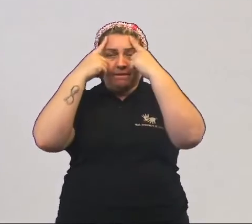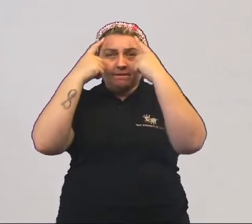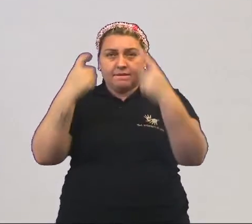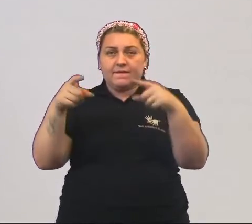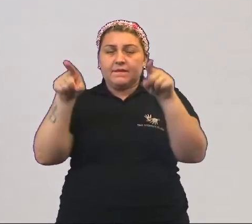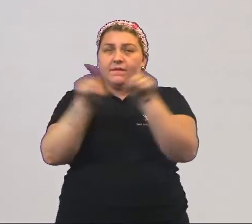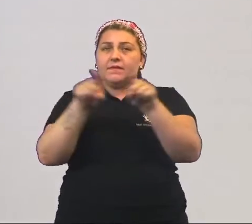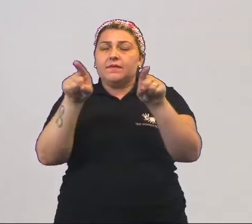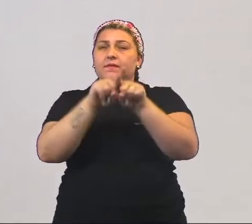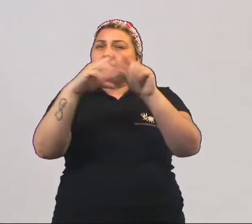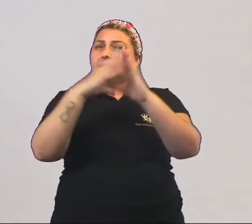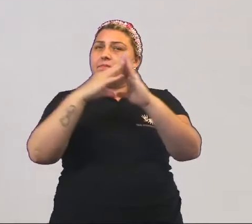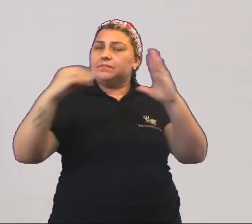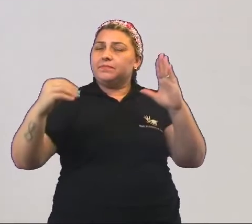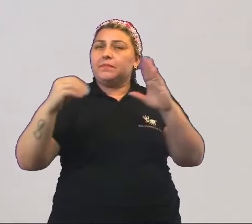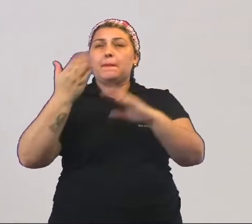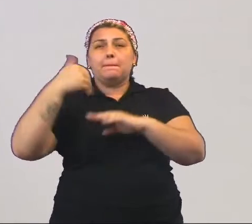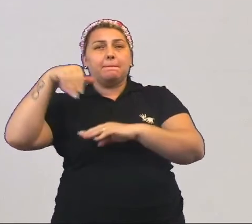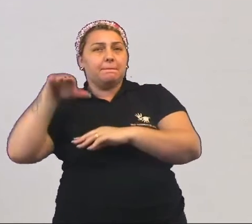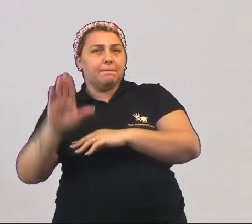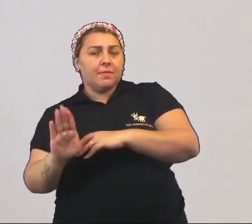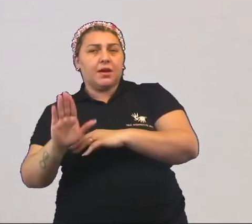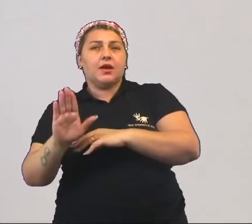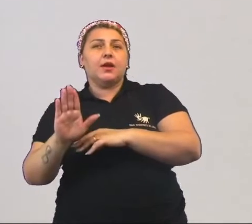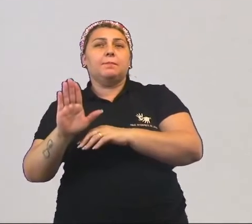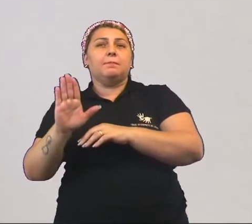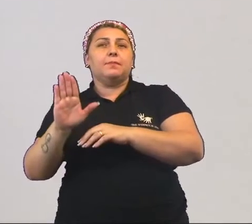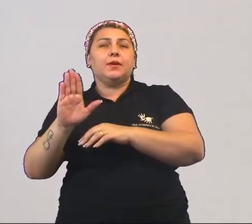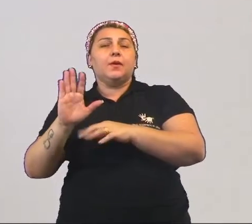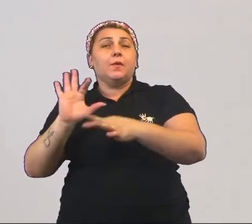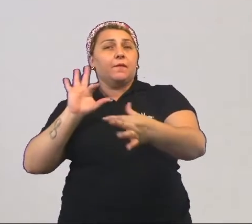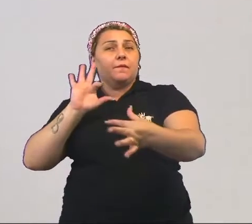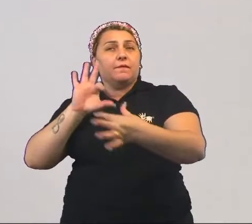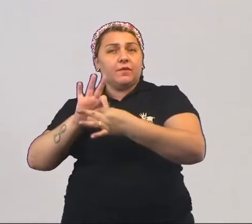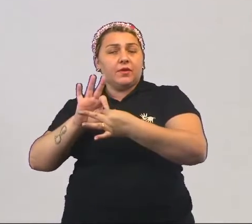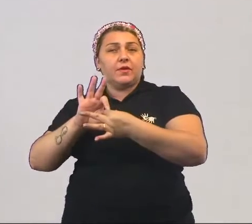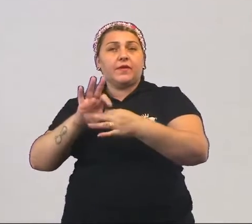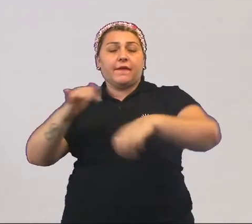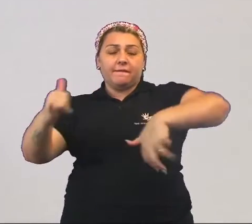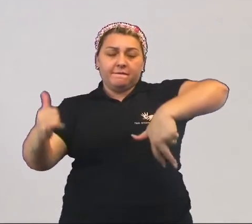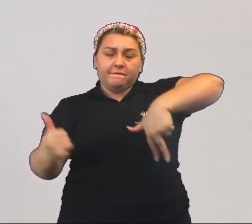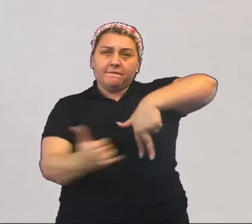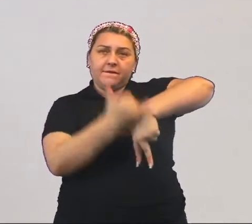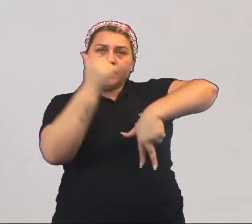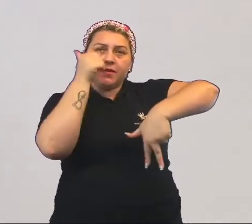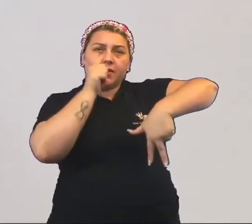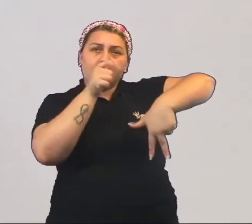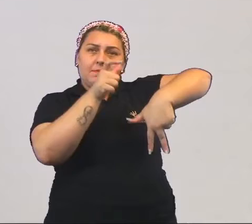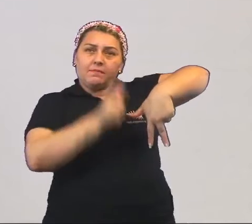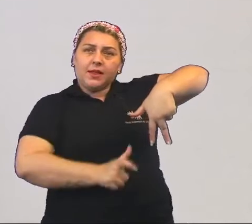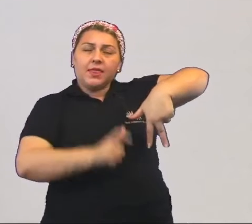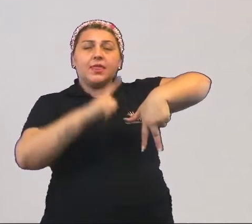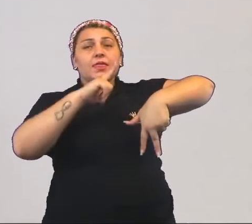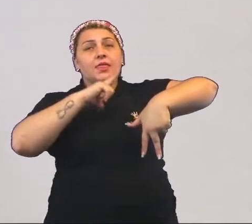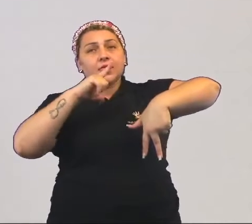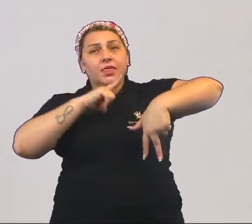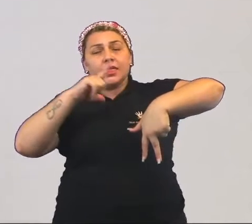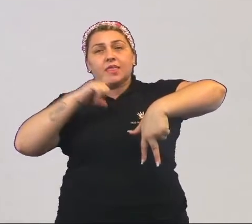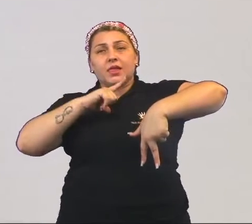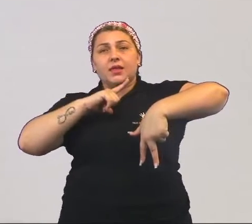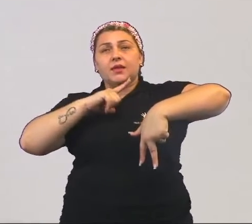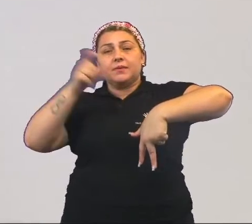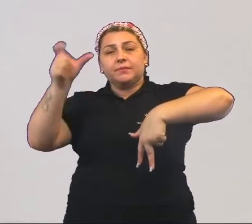ele é retratado muito mais pelo vínculo que a vítima, que é a mulher, tem em relação ao